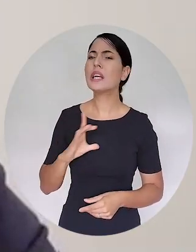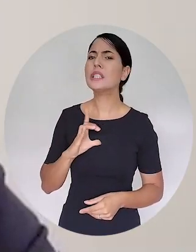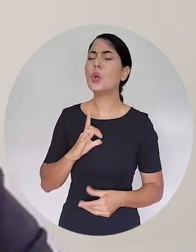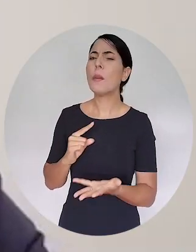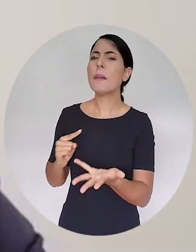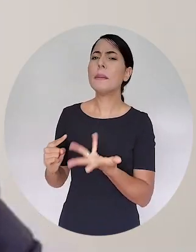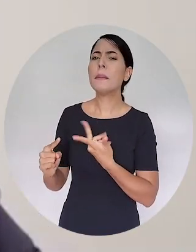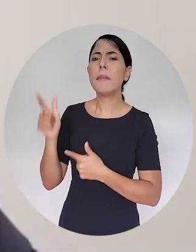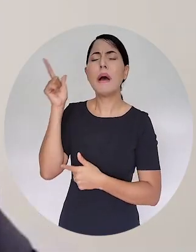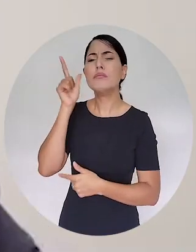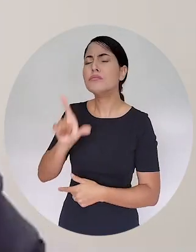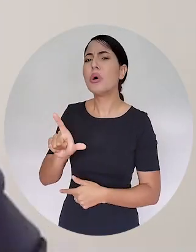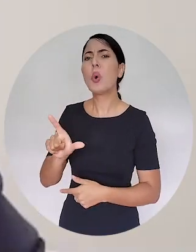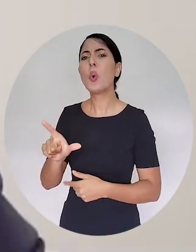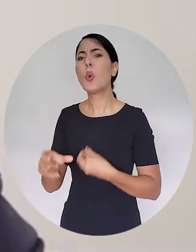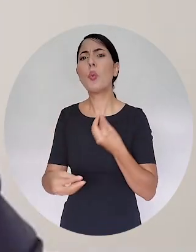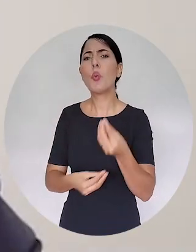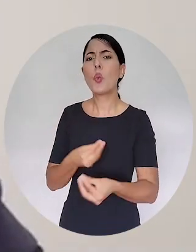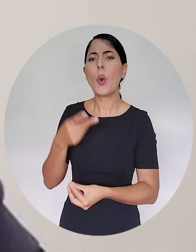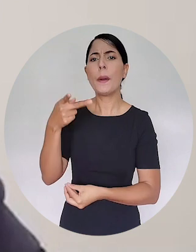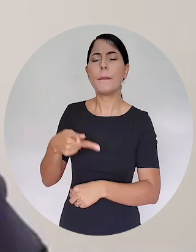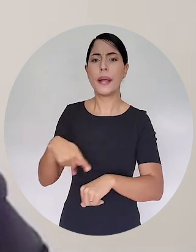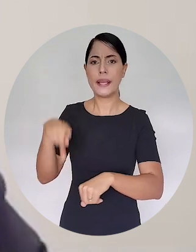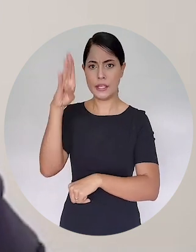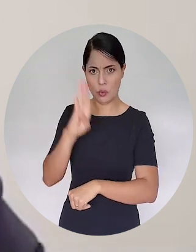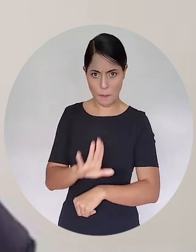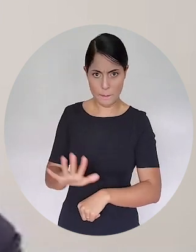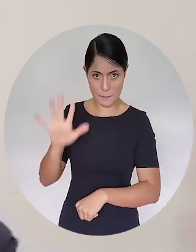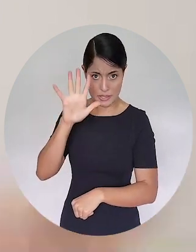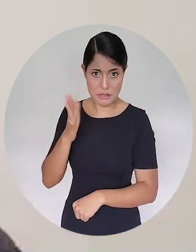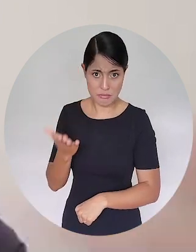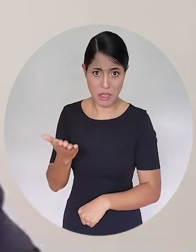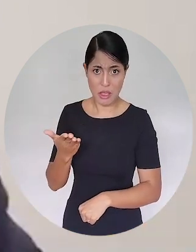da mediação no Brasil, principalmente nesse tempo em que